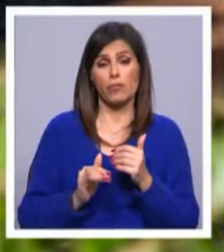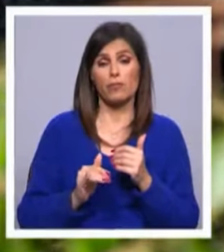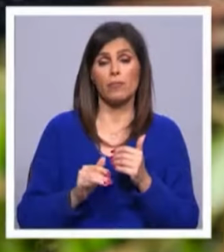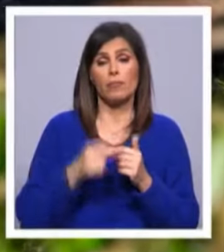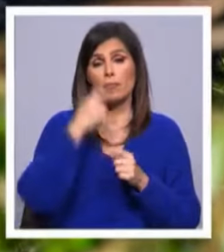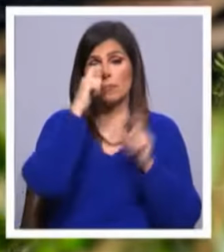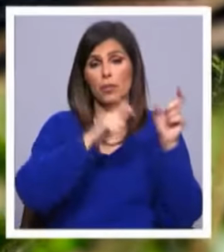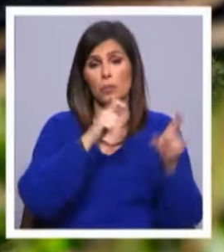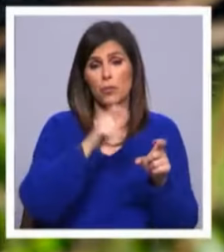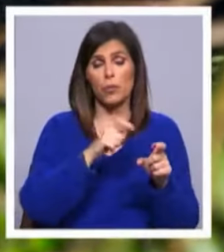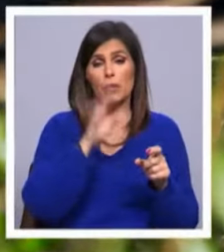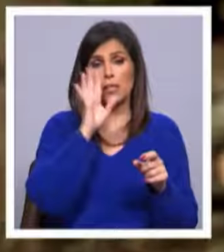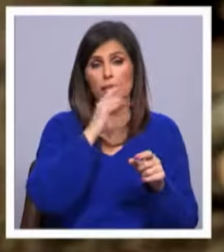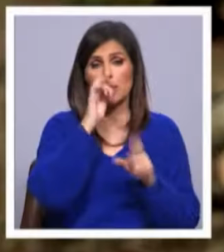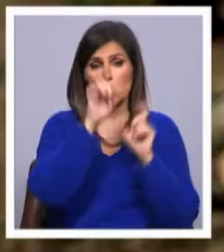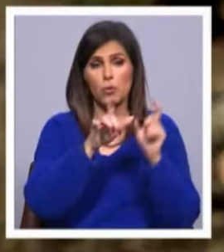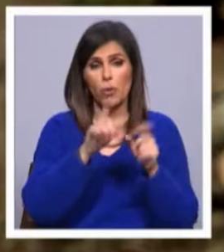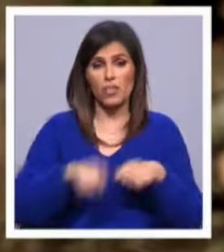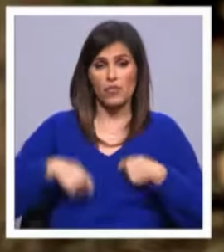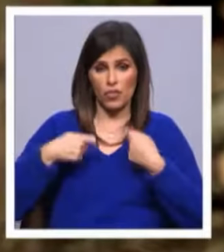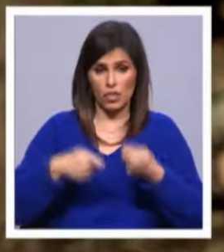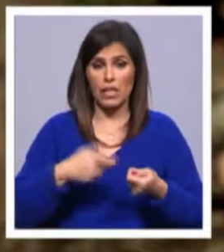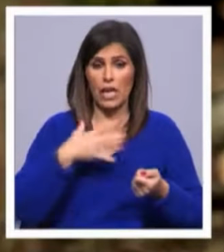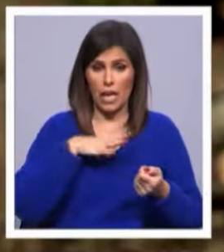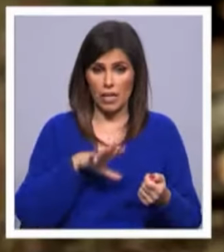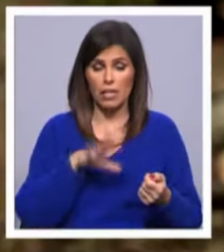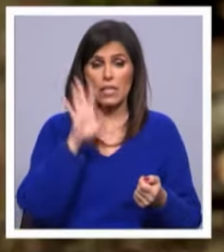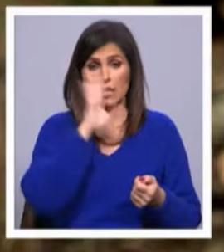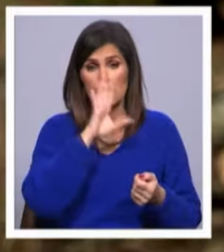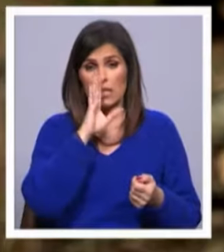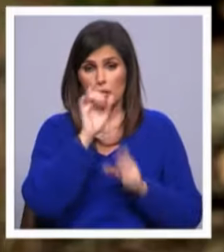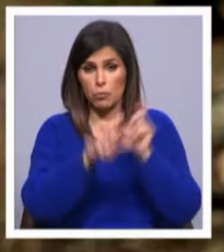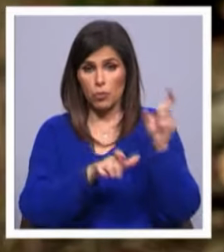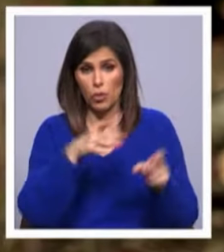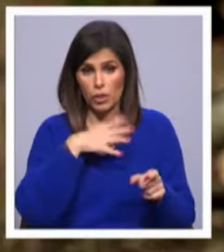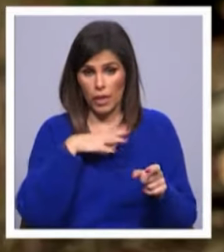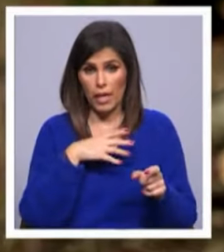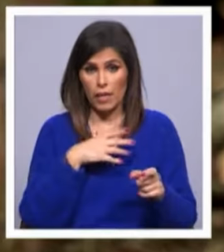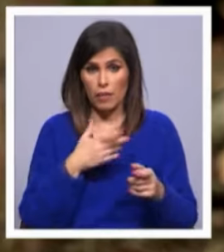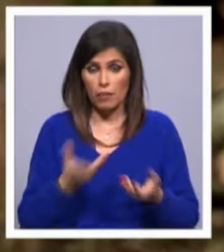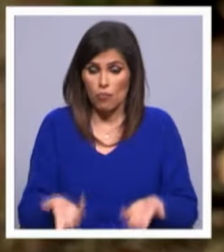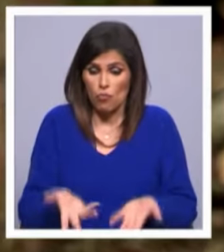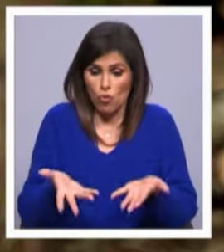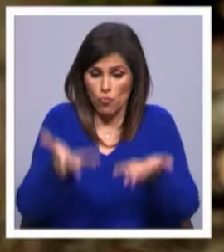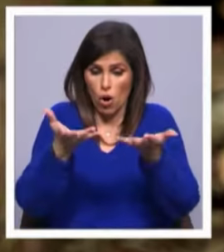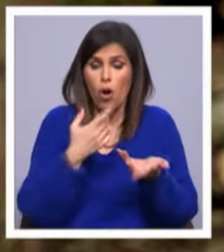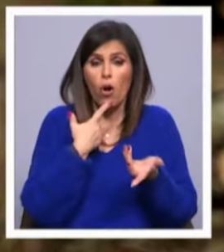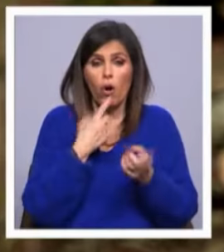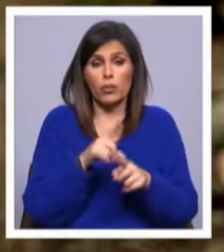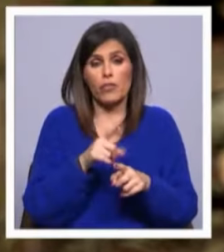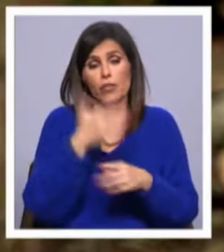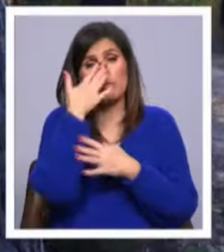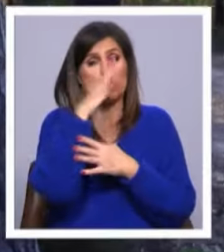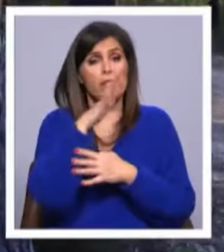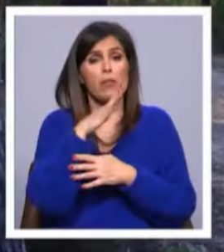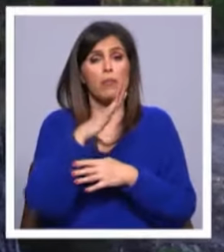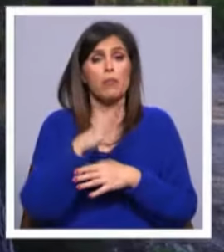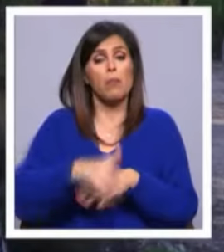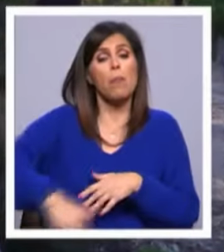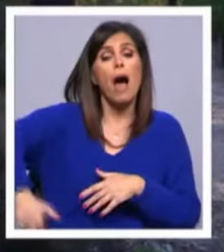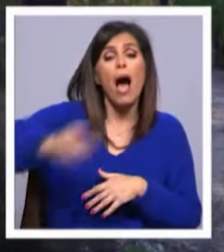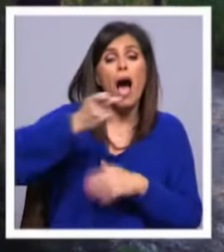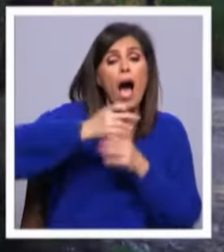no sentido de se elas querem investir, se elas estão predispostas a voltar a recuperar uma área ardida, por exemplo,